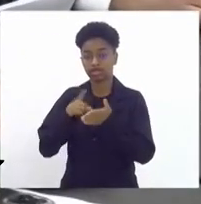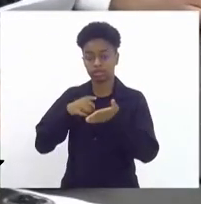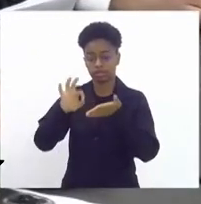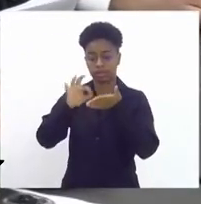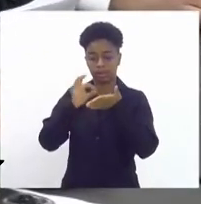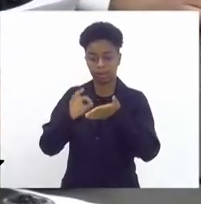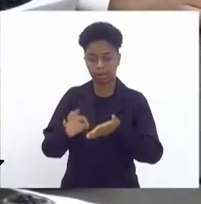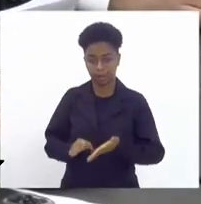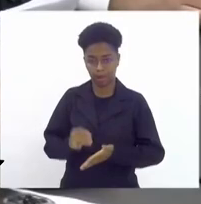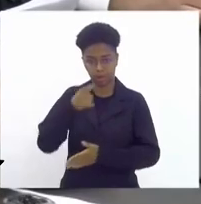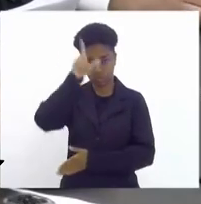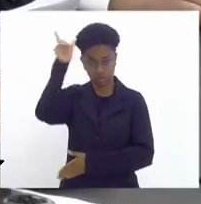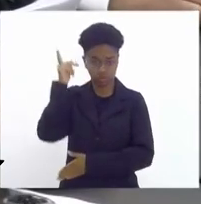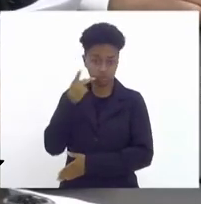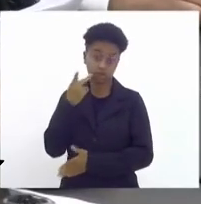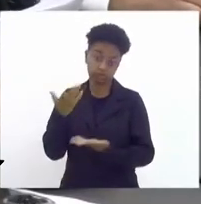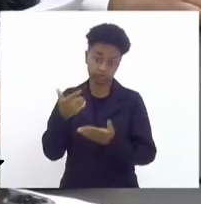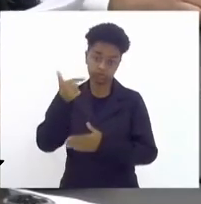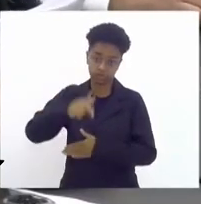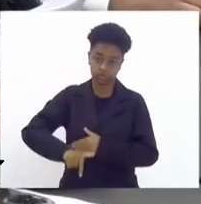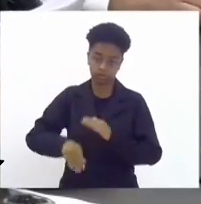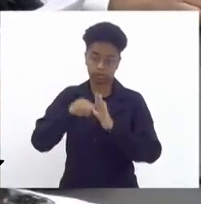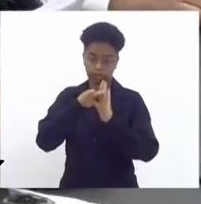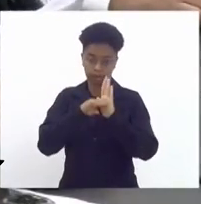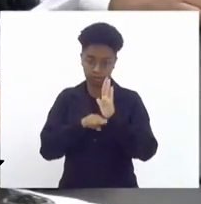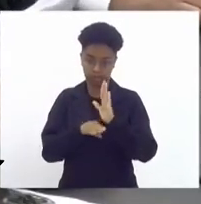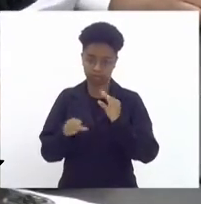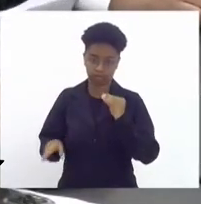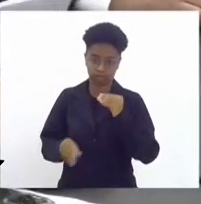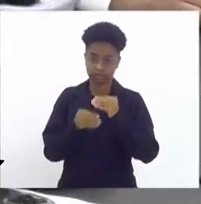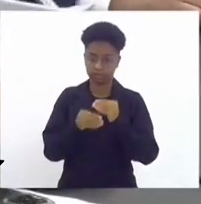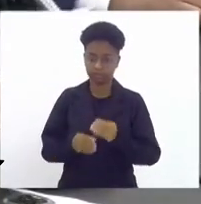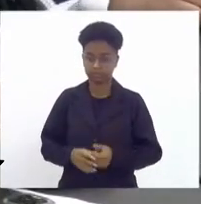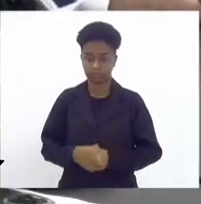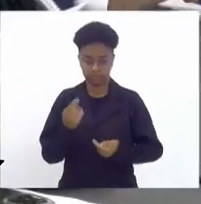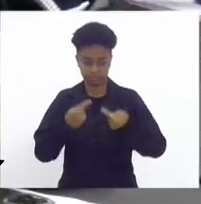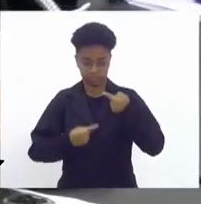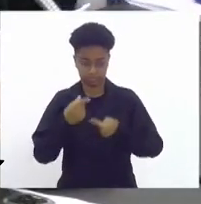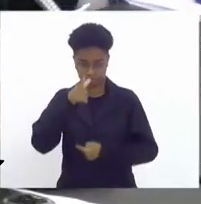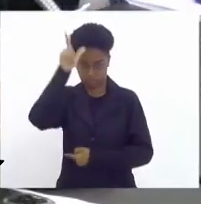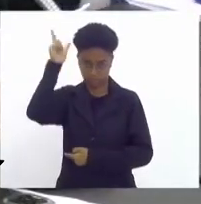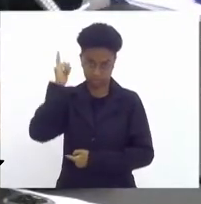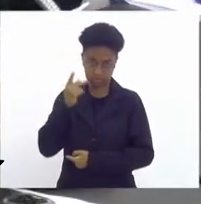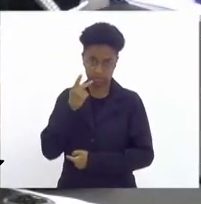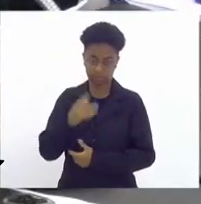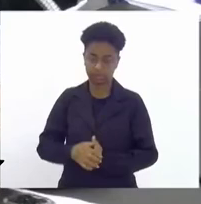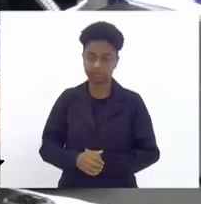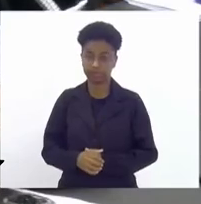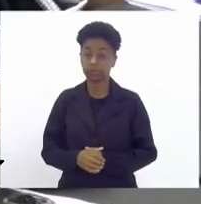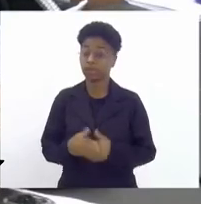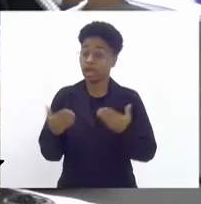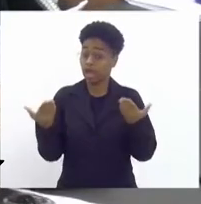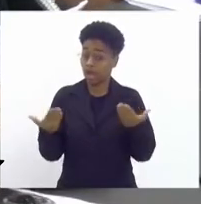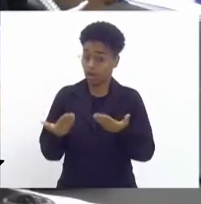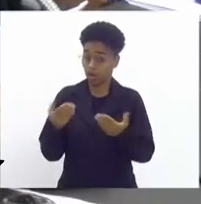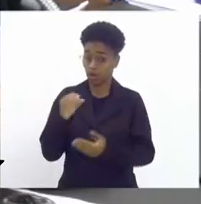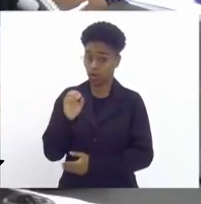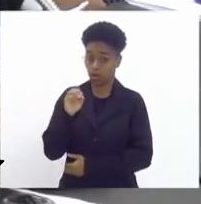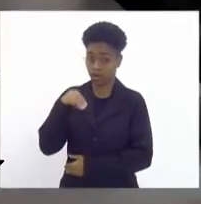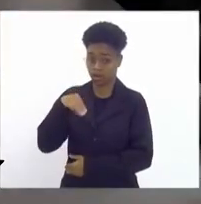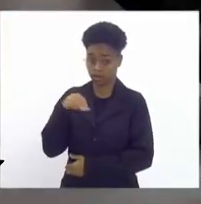deputado Luiz Paulo, ele retorna à pauta. Presidente. Para discutir, deputado Luiz Paulo. Na medida que agora a OMS,